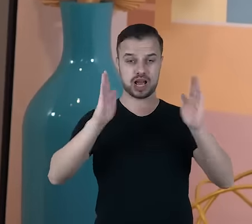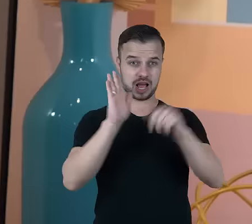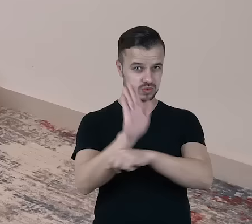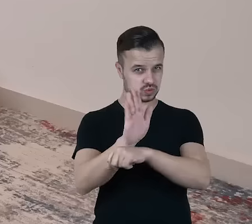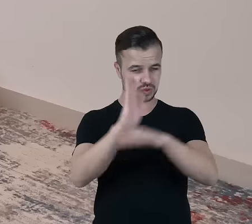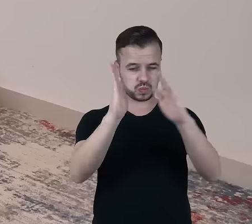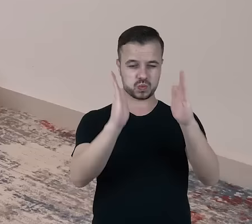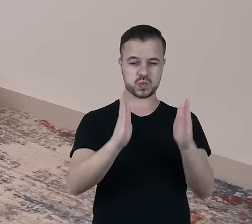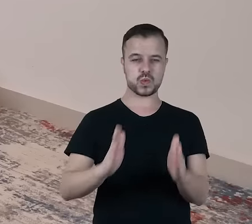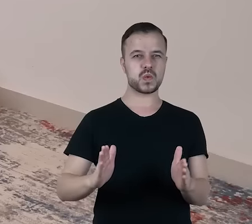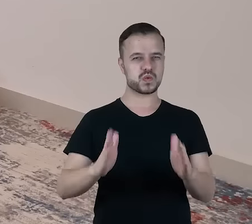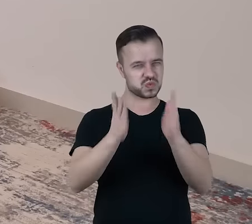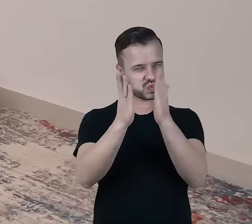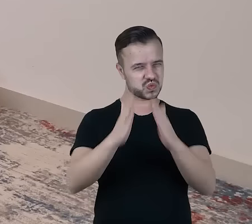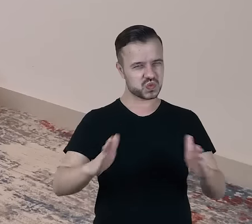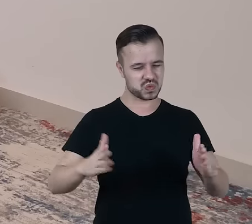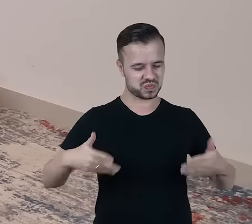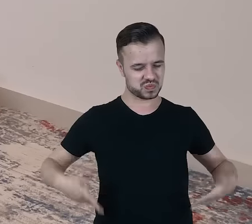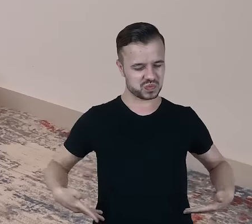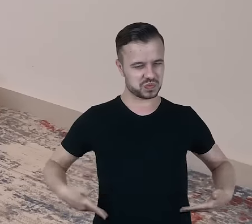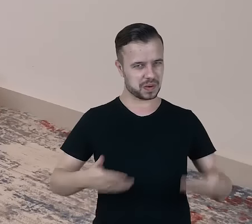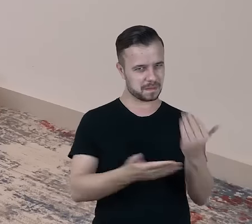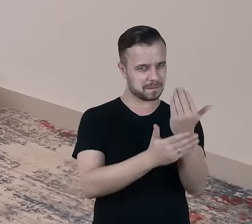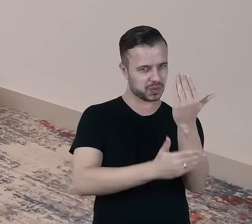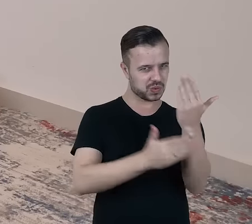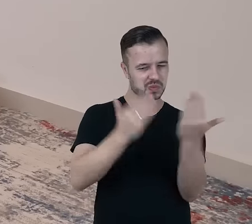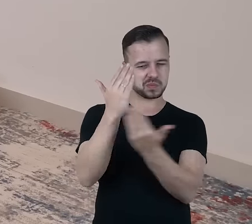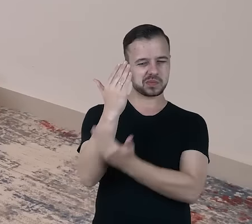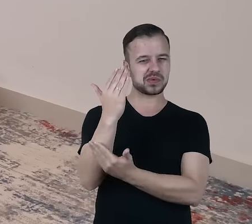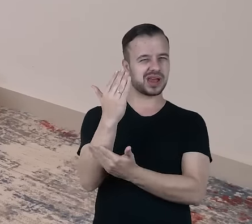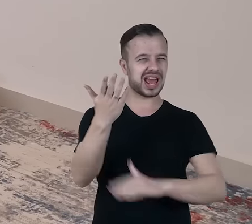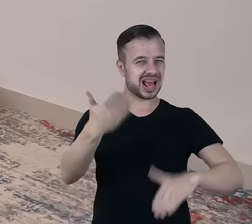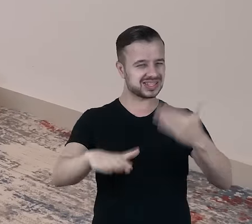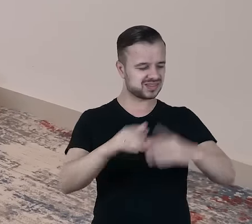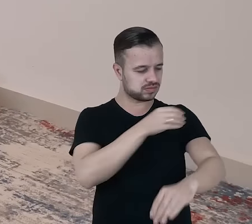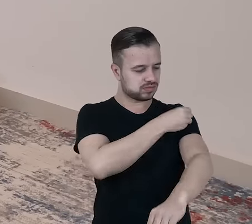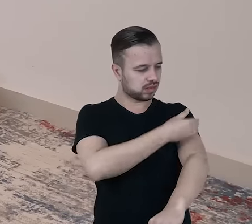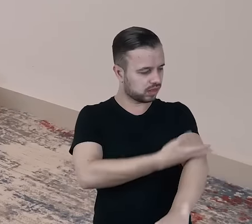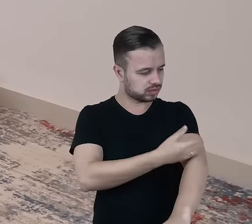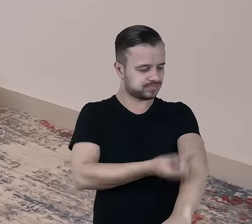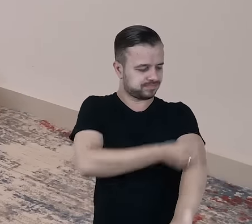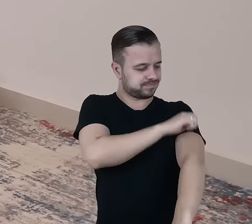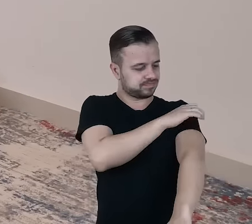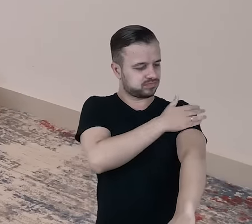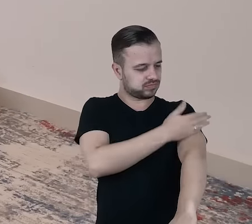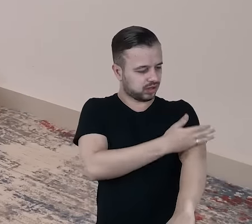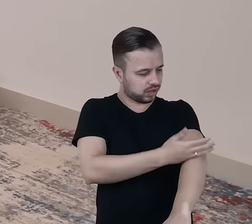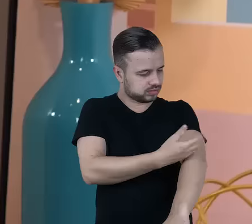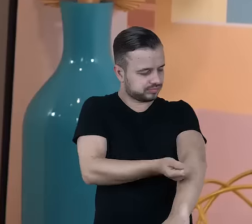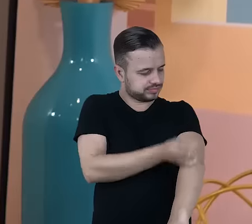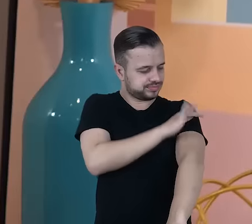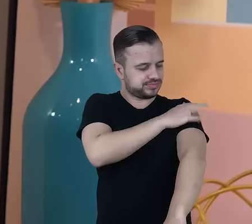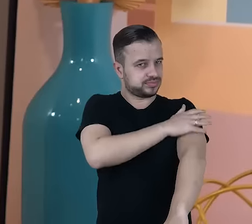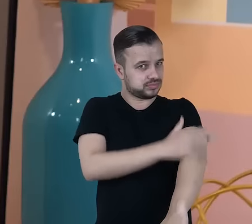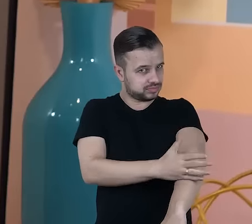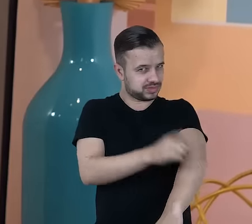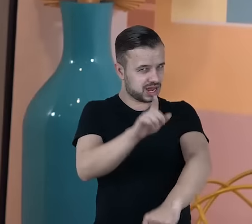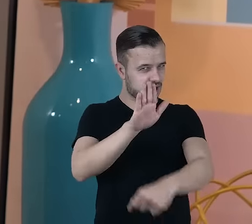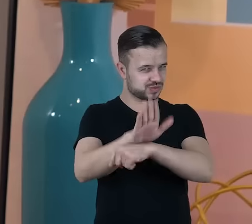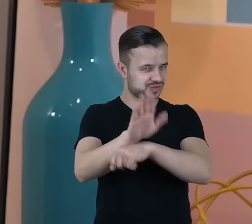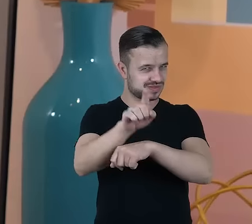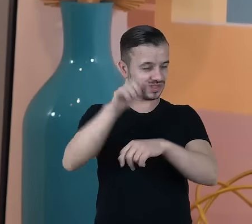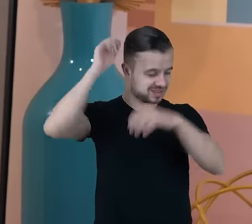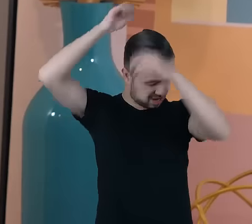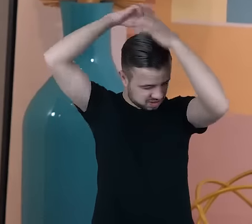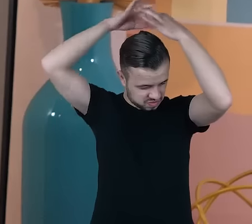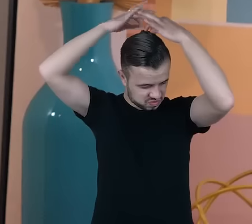afinar a silhueta, porque deixam o punho aparecendo. Mas muitas vezes a manga não fica dobrada. Então o truque aqui é